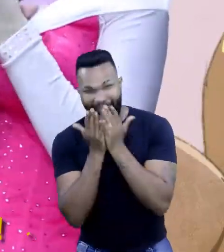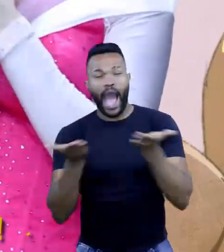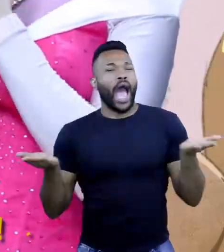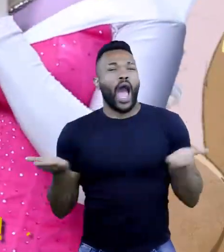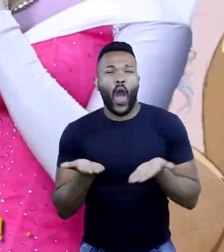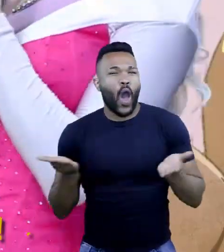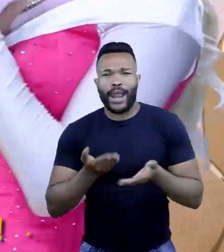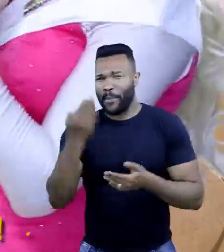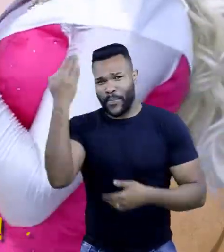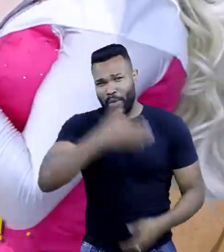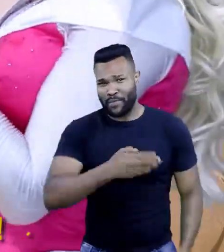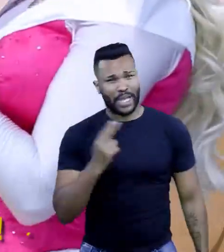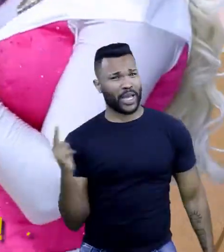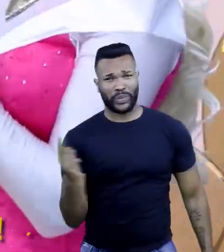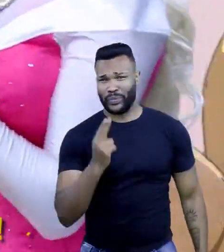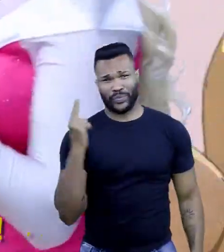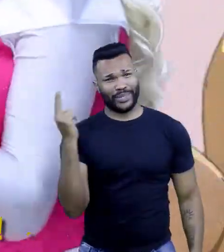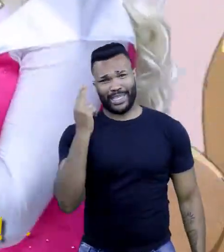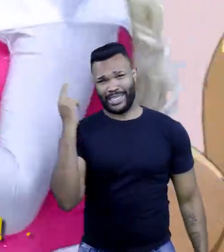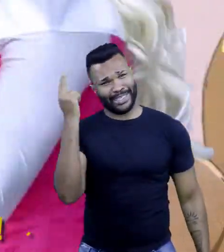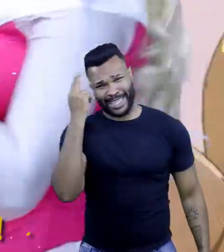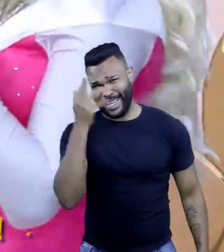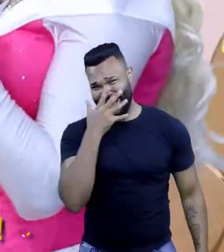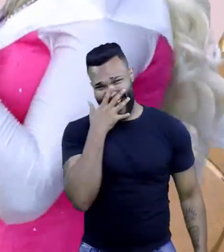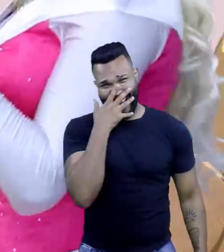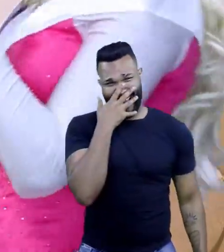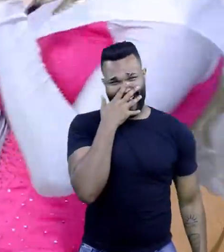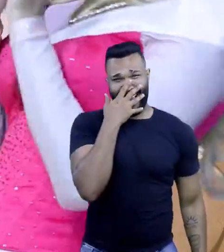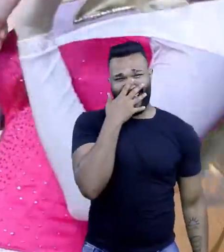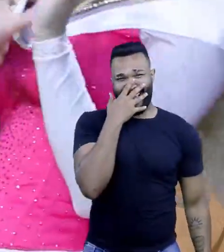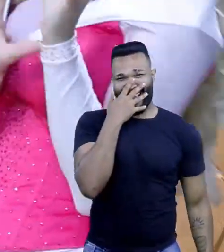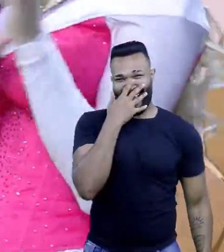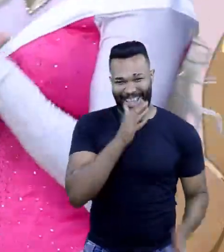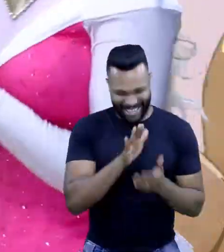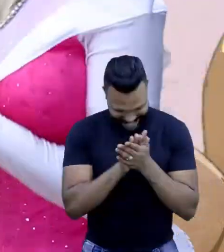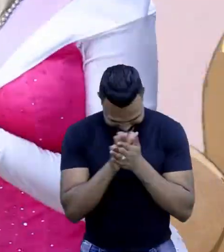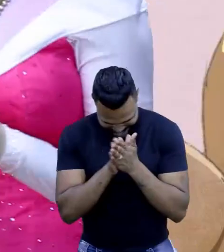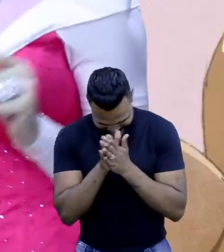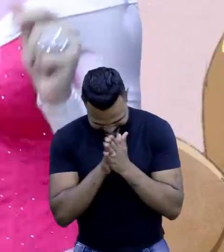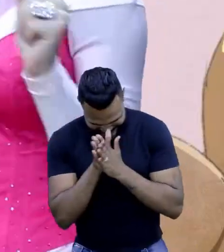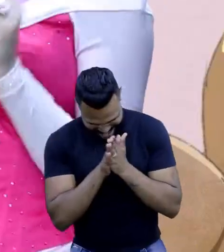né? Agora não tem como comprovar mais nada.